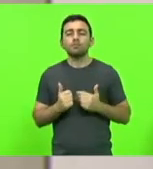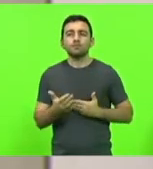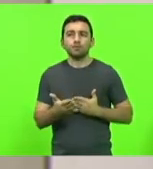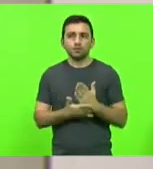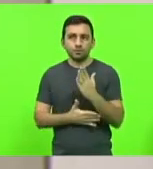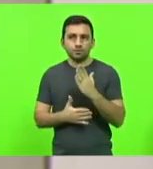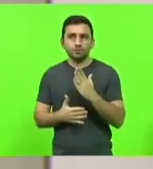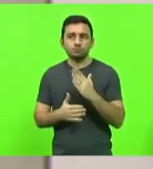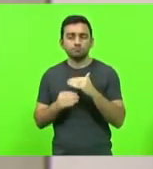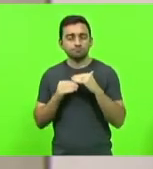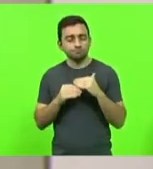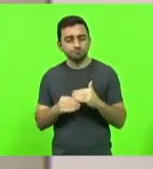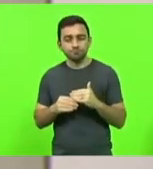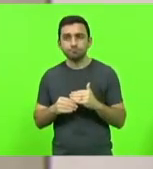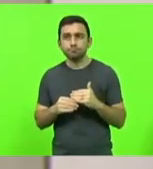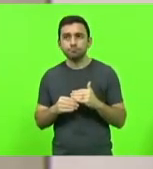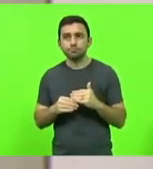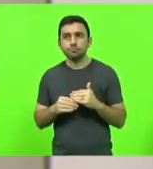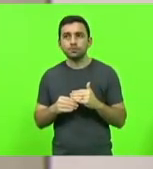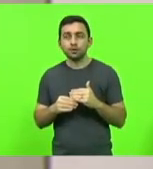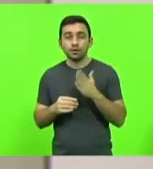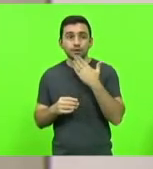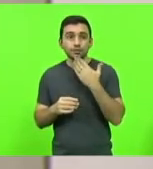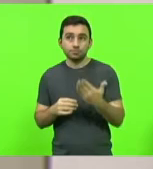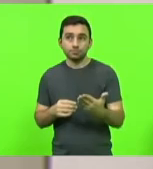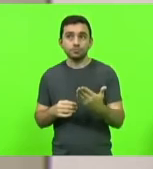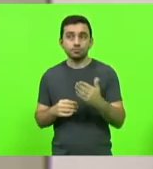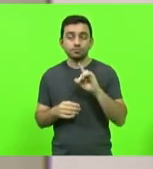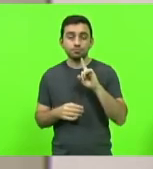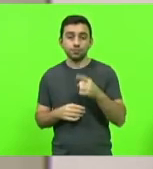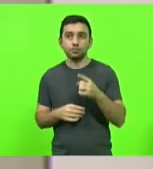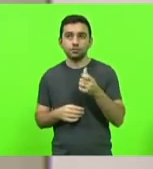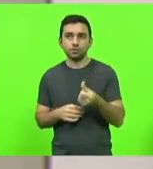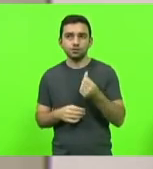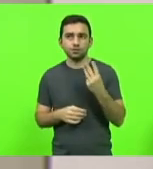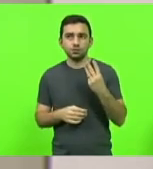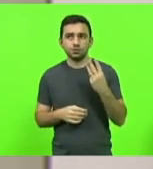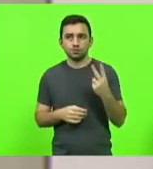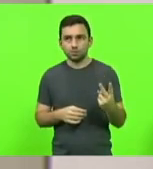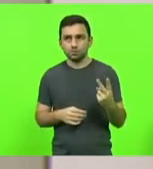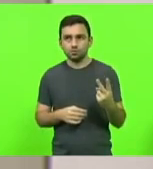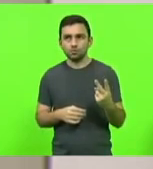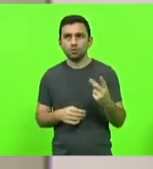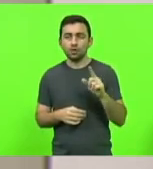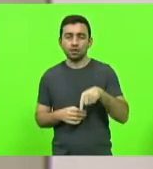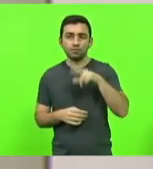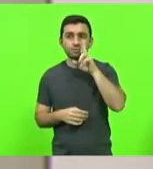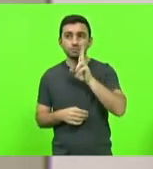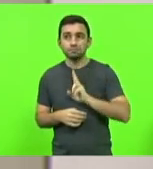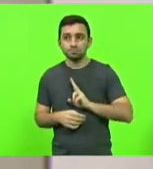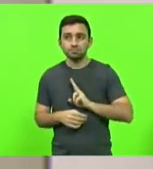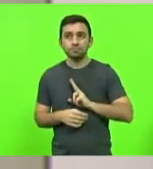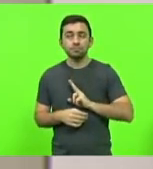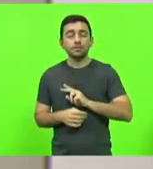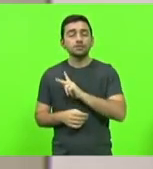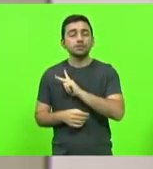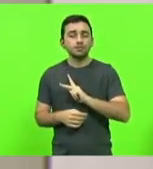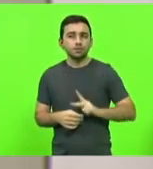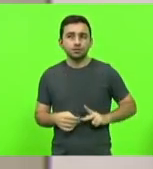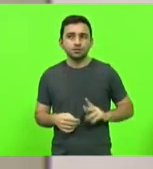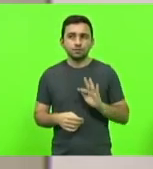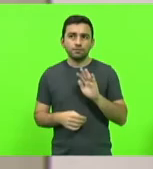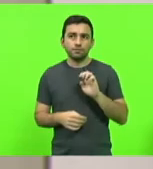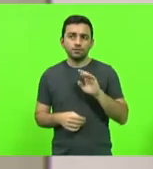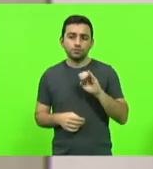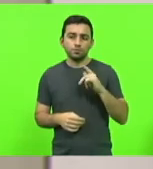por unanimidade. Requerimento 1632, autor deputado Ivan Atz, solicitando ao presidente da FESPORT informações acerca